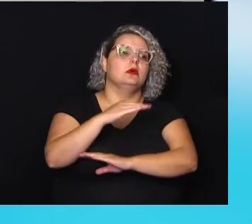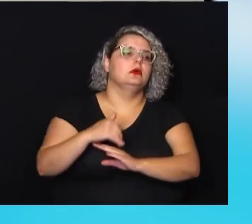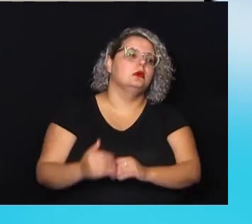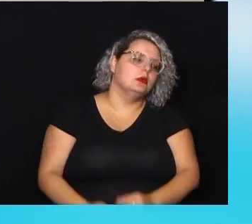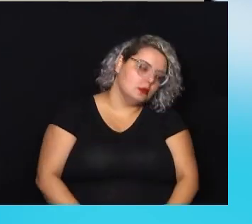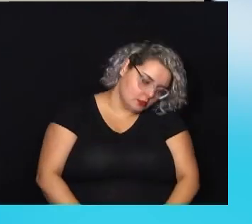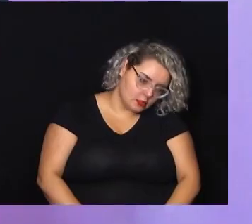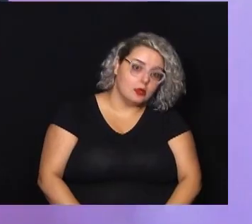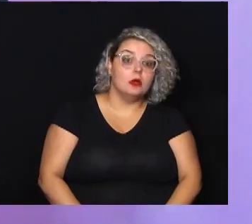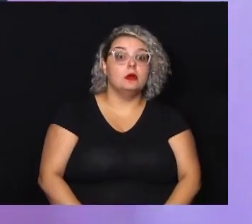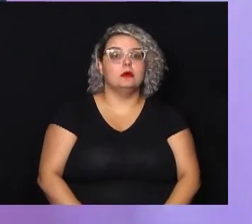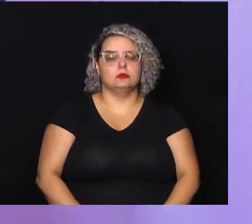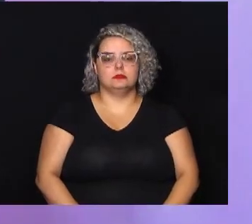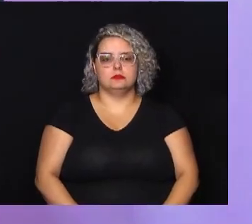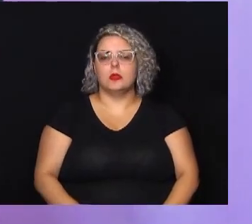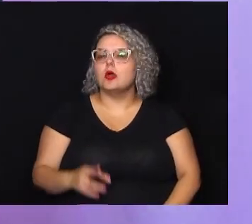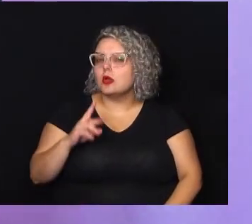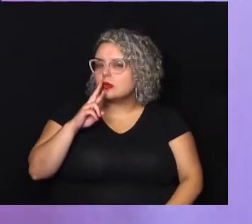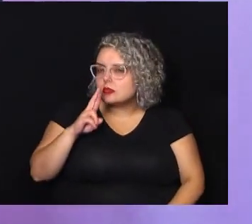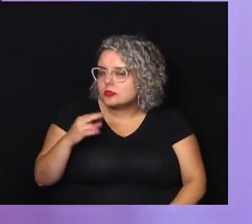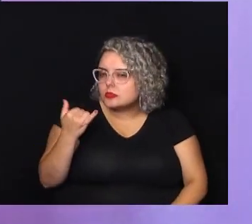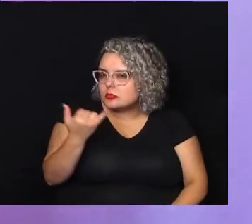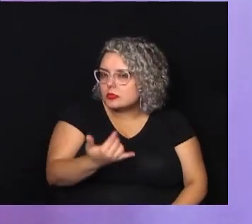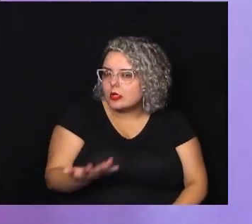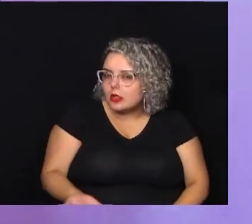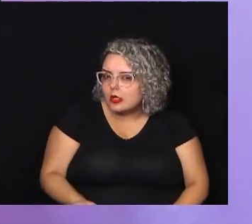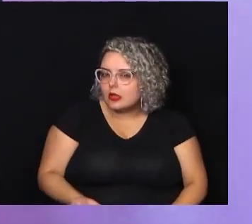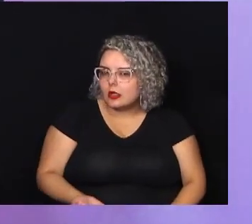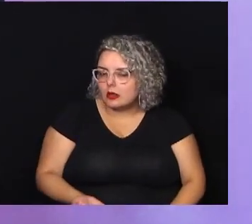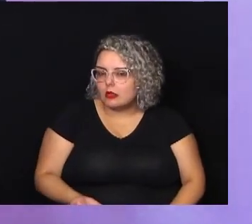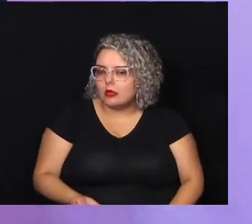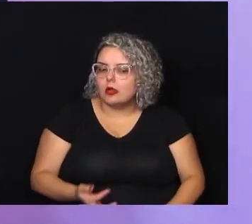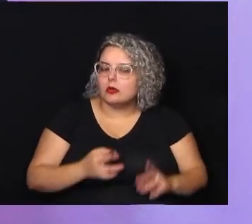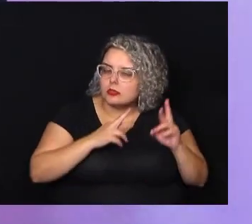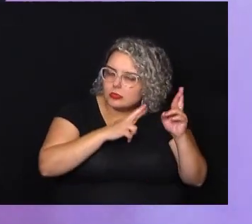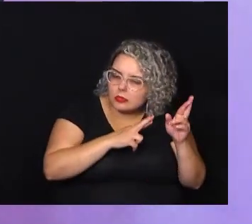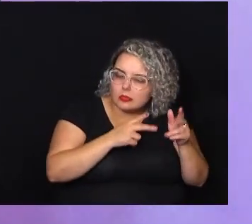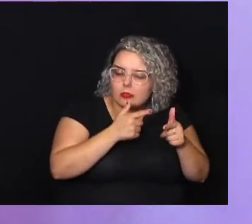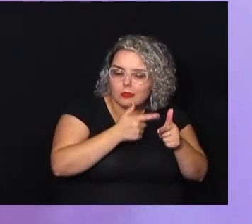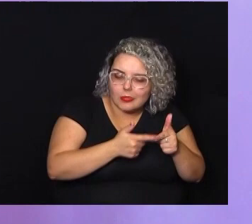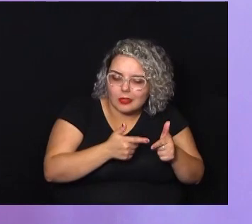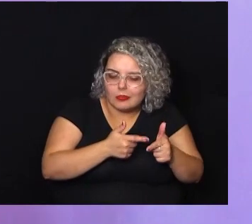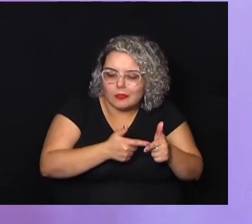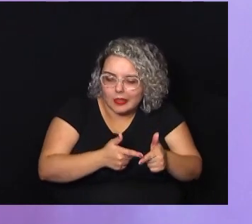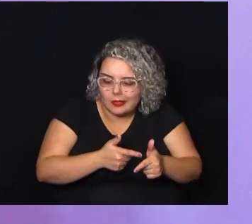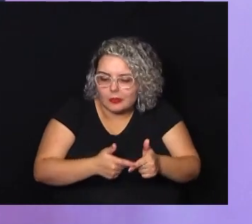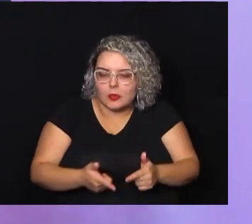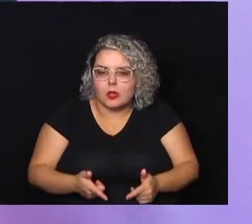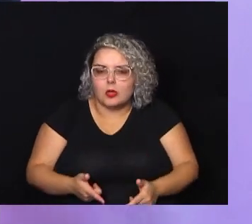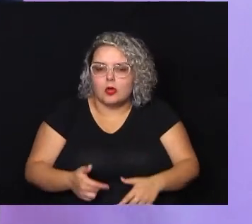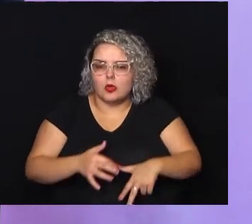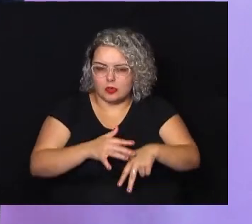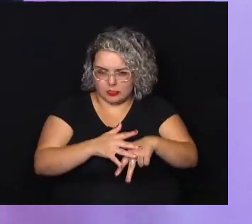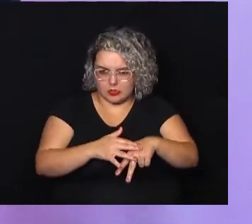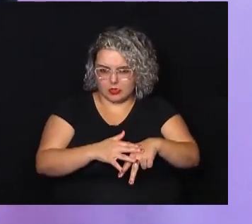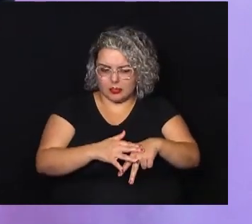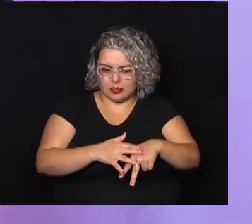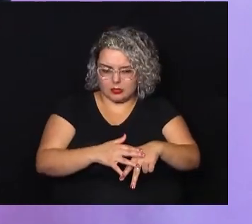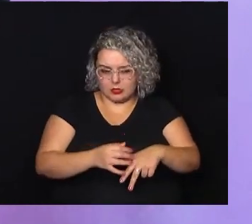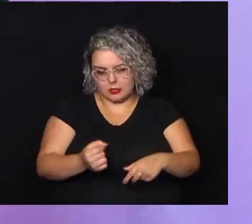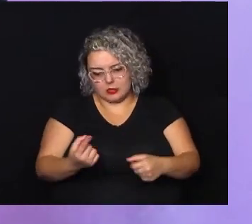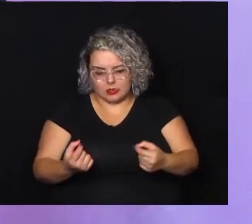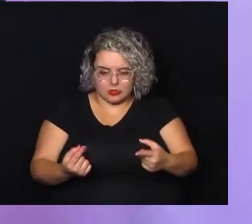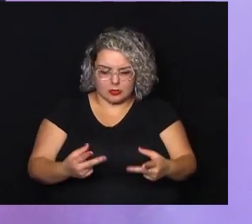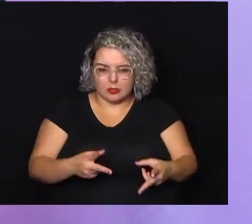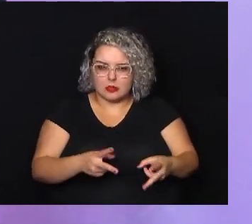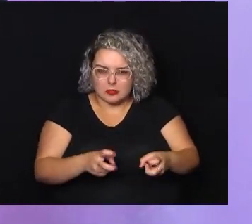sonolência durante o dia. Doutor, o senhor falou aí sono fragmentado. Uma curiosidade, o paciente à noite, ele